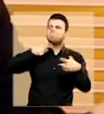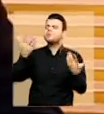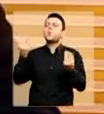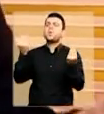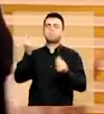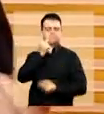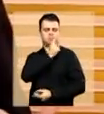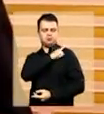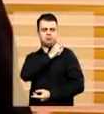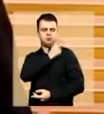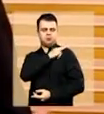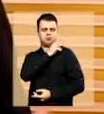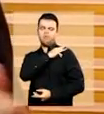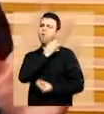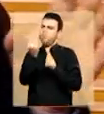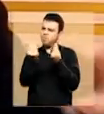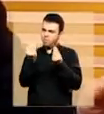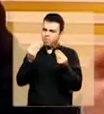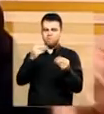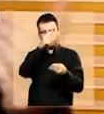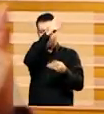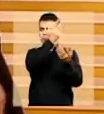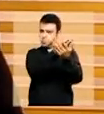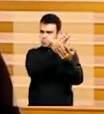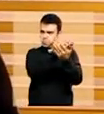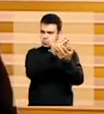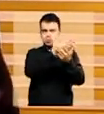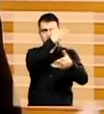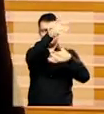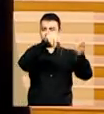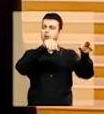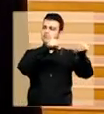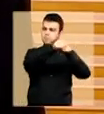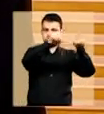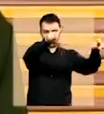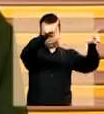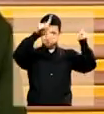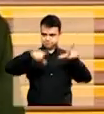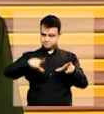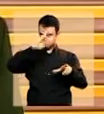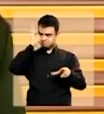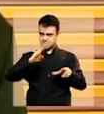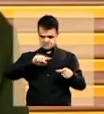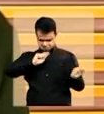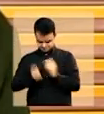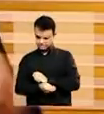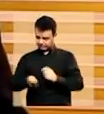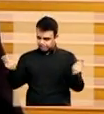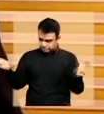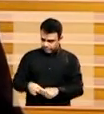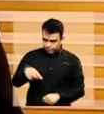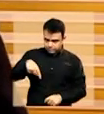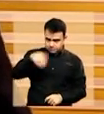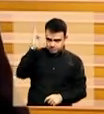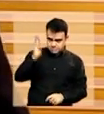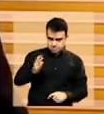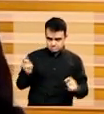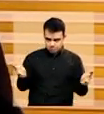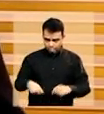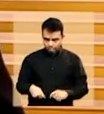aqui, o curso vale o que eu estudar lá vale, eu consigo revalidar isso? Convalidar. Convalidar. Então, quer dizer,